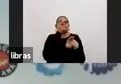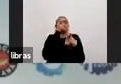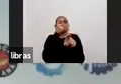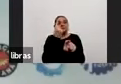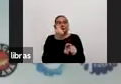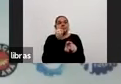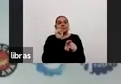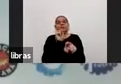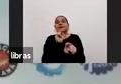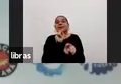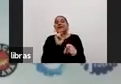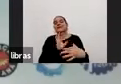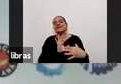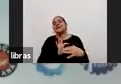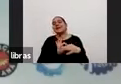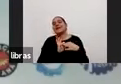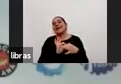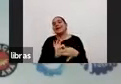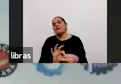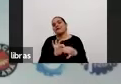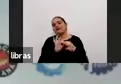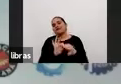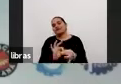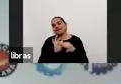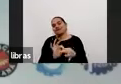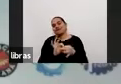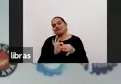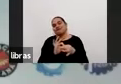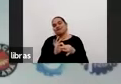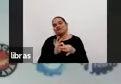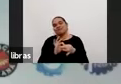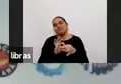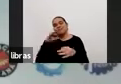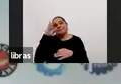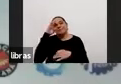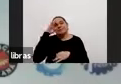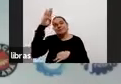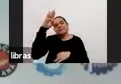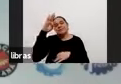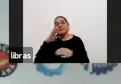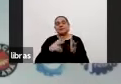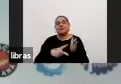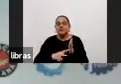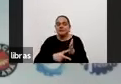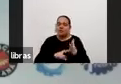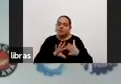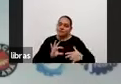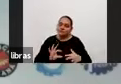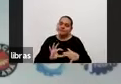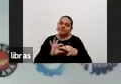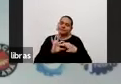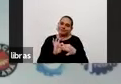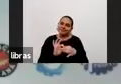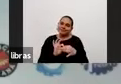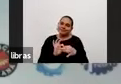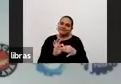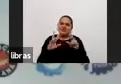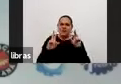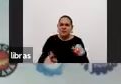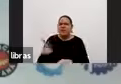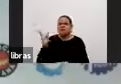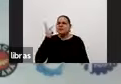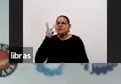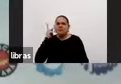união, né? A confraternização e principalmente a solidariedade dos sindicatos, tanto aqui em Curitiba como São Paulo, os